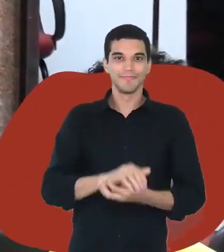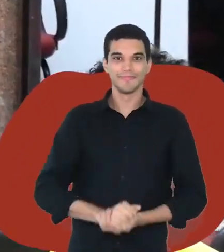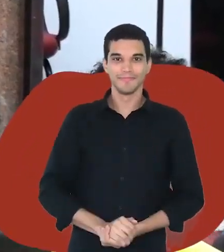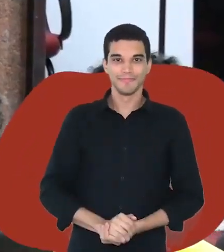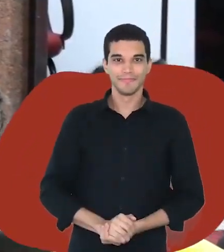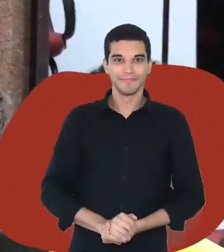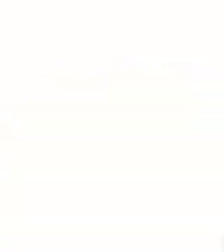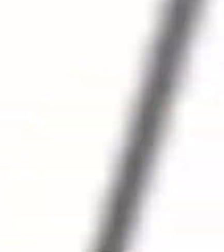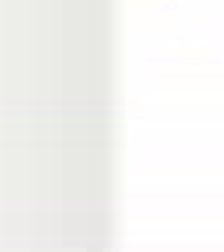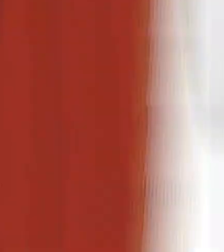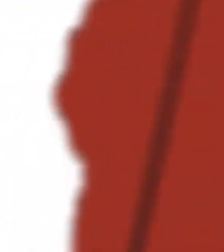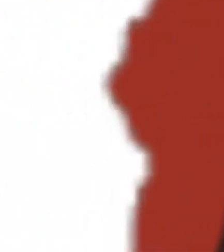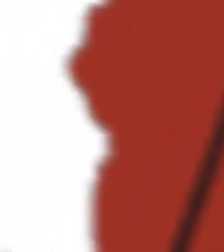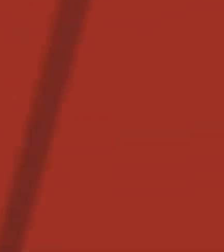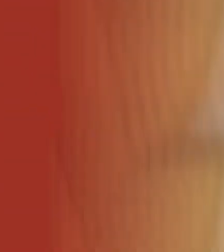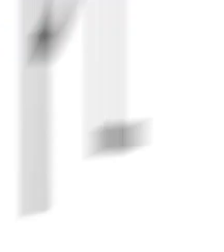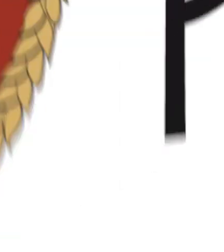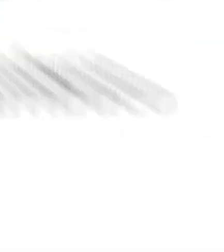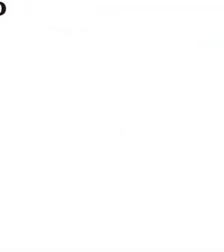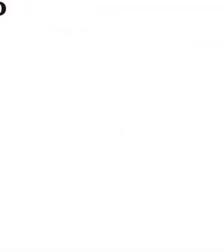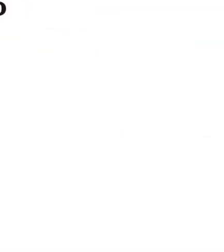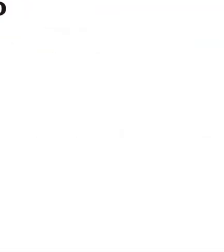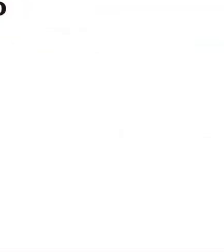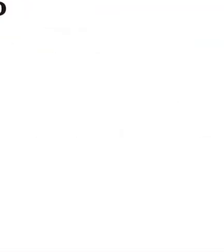no mpppe Ministério Público de Pernambuco